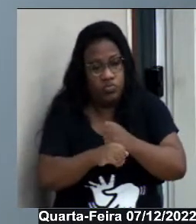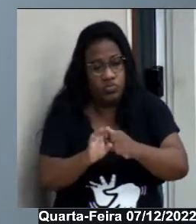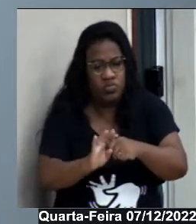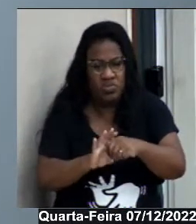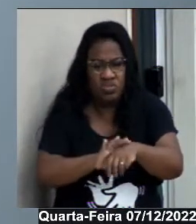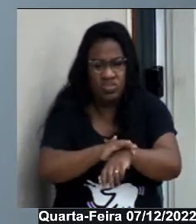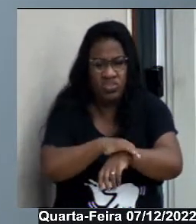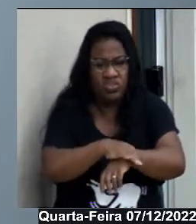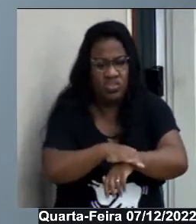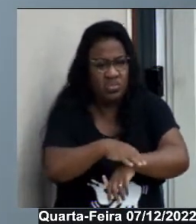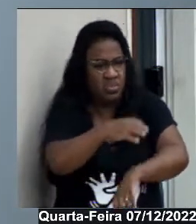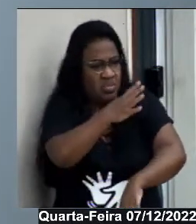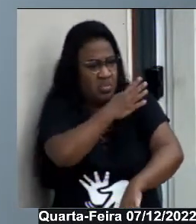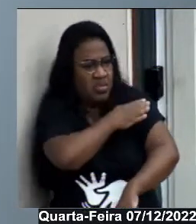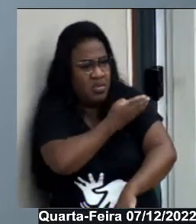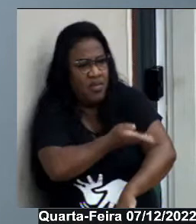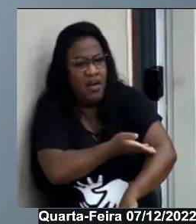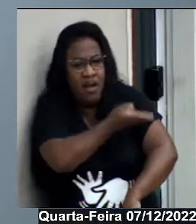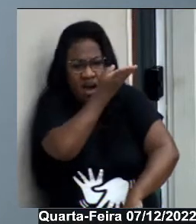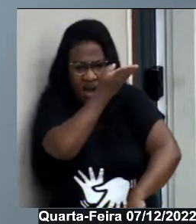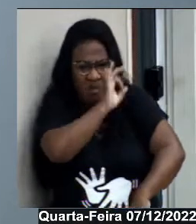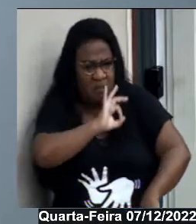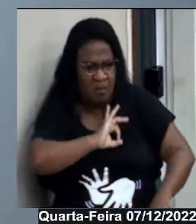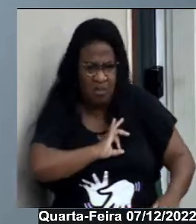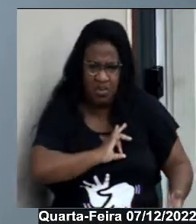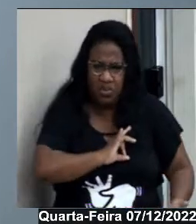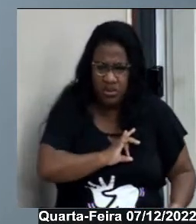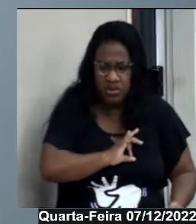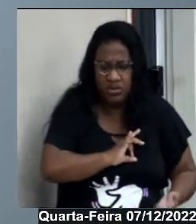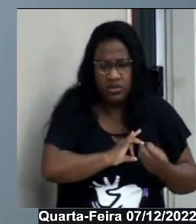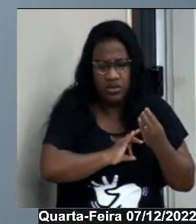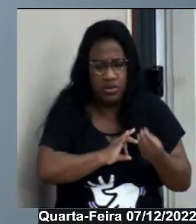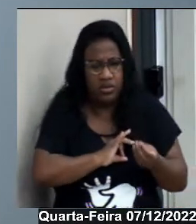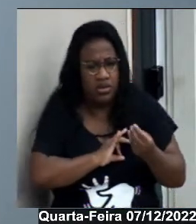escolta e colocar no grau mais alto da GCM.